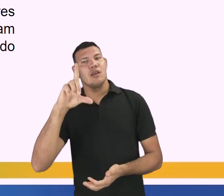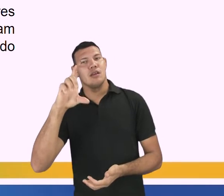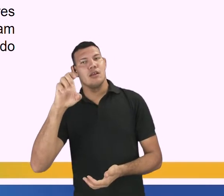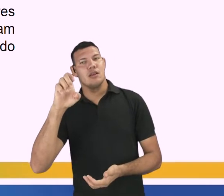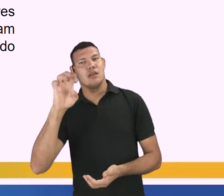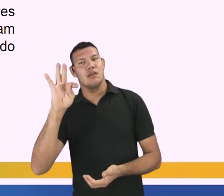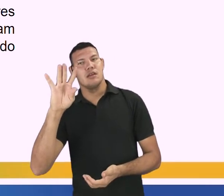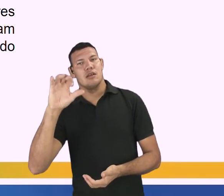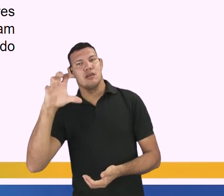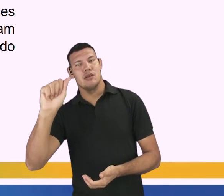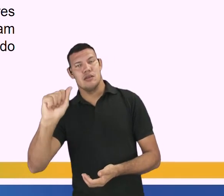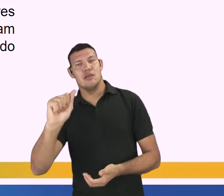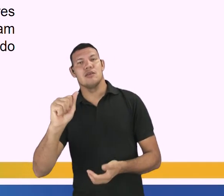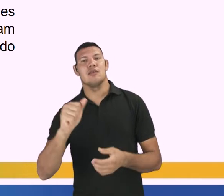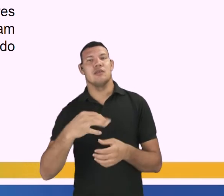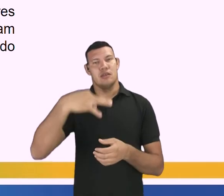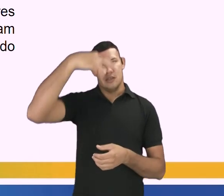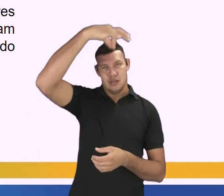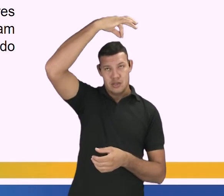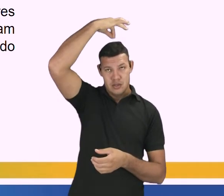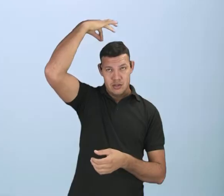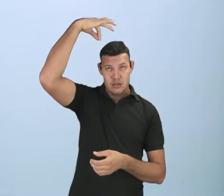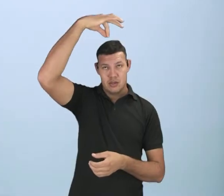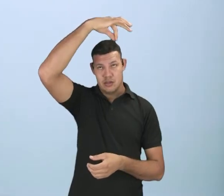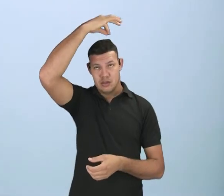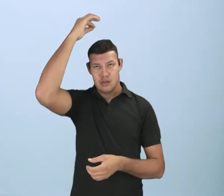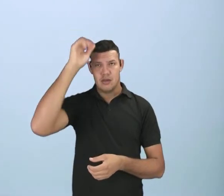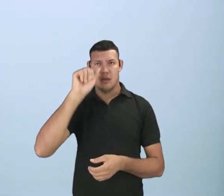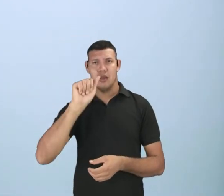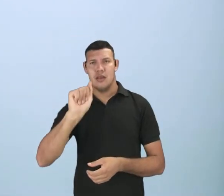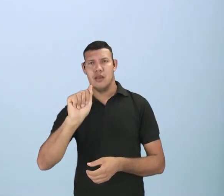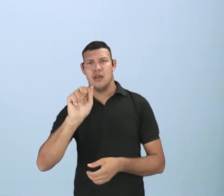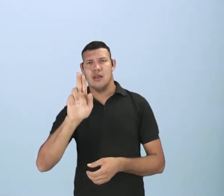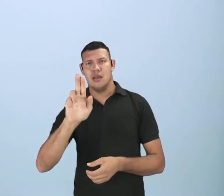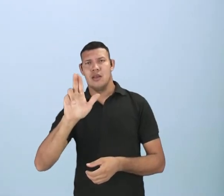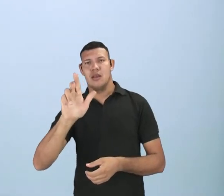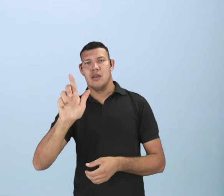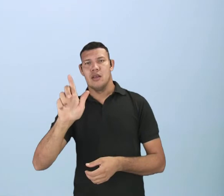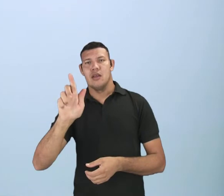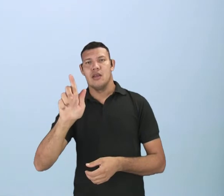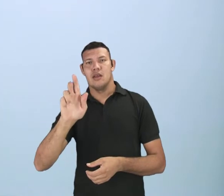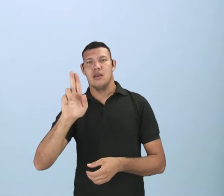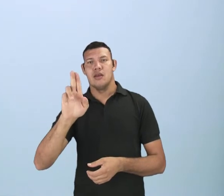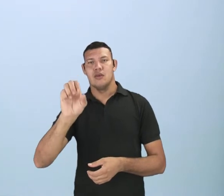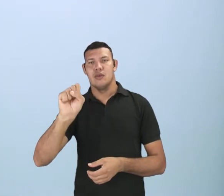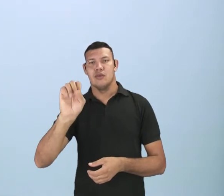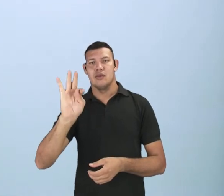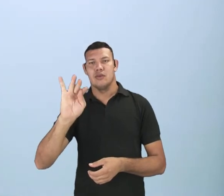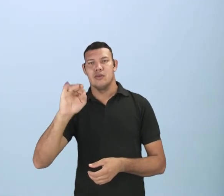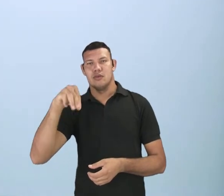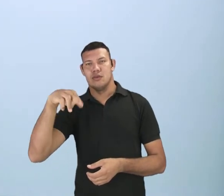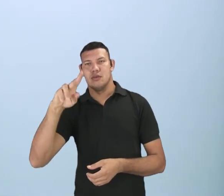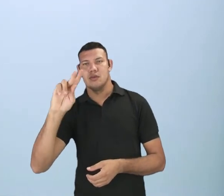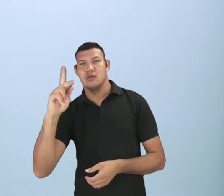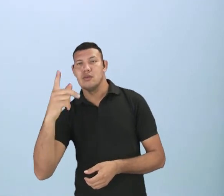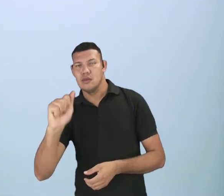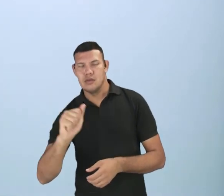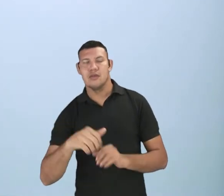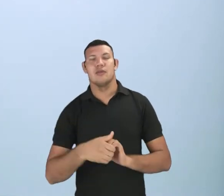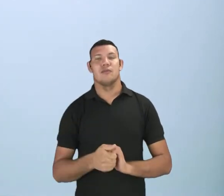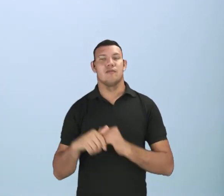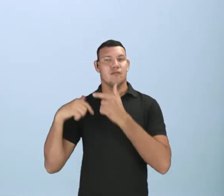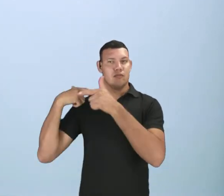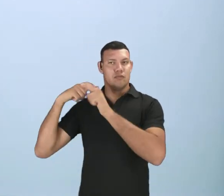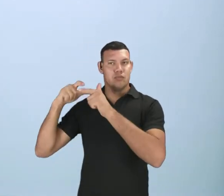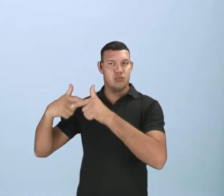aí Santo Agostinho, que ficou como um dos teóricos daquela época. E aí eles vão adentrar